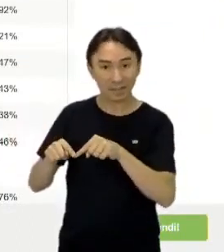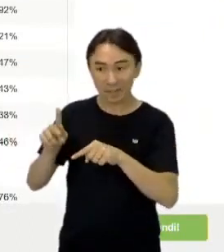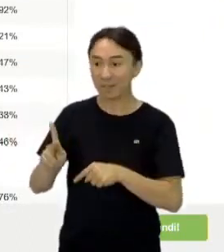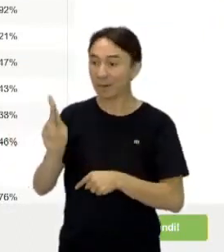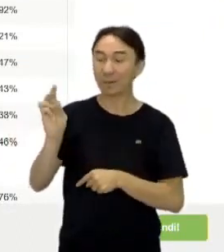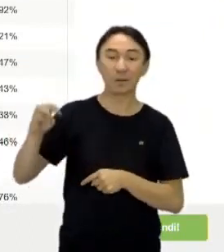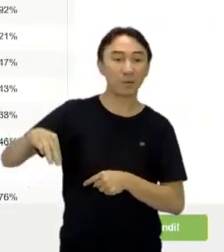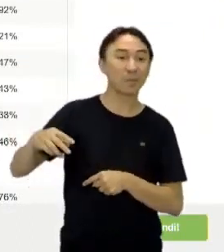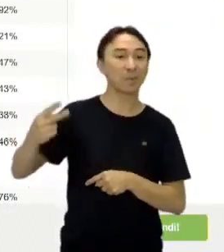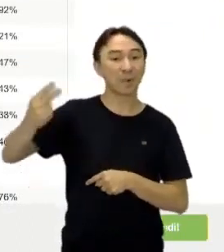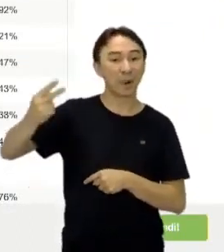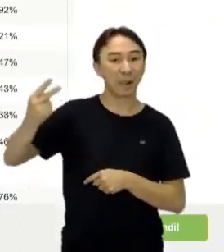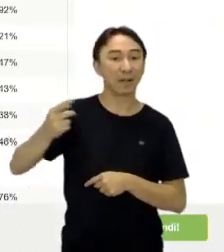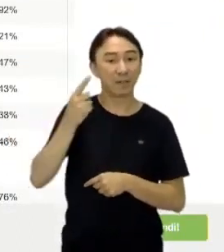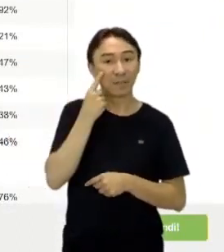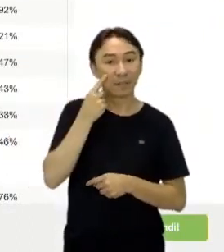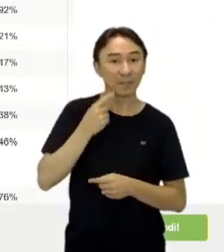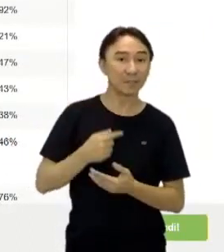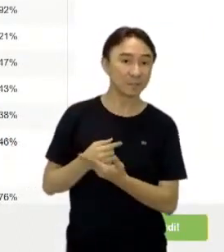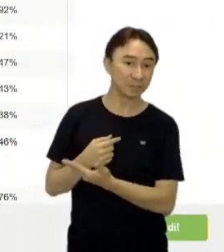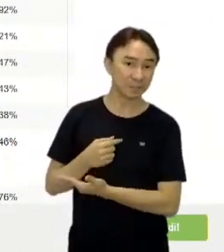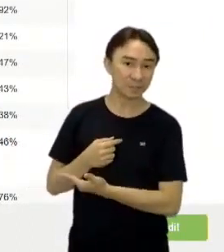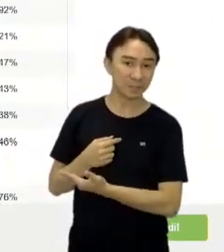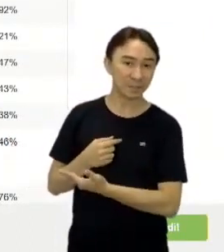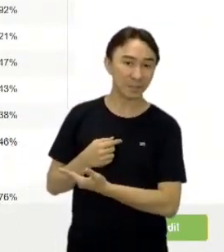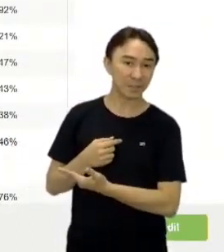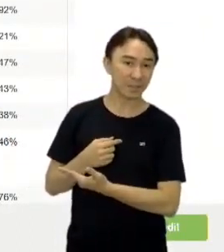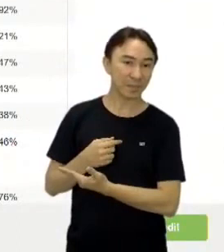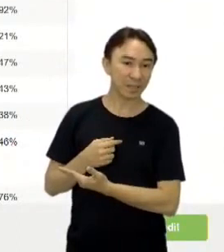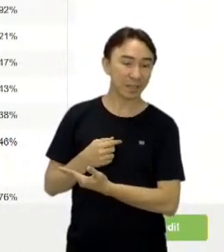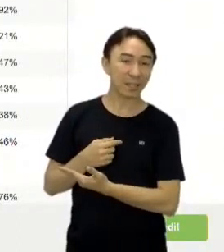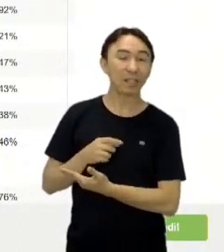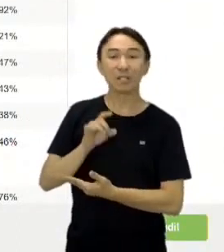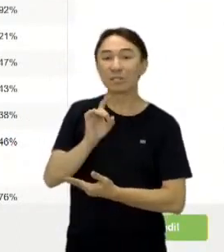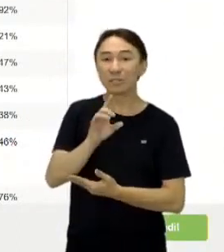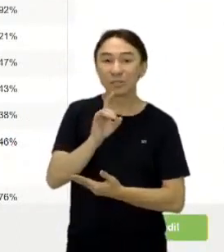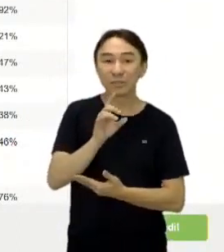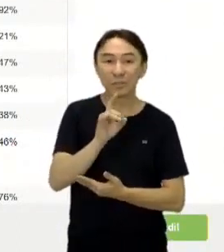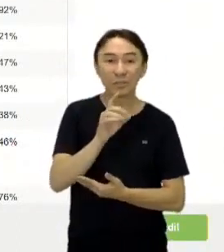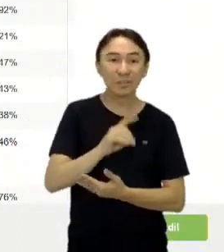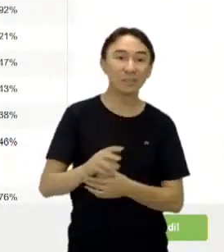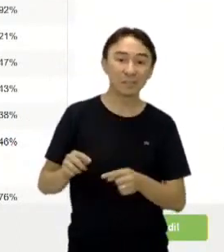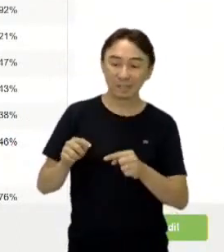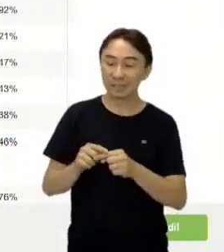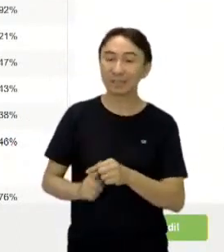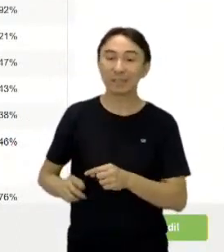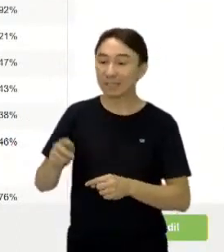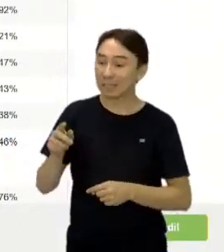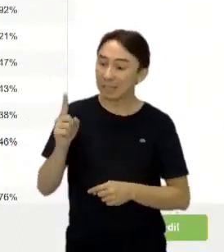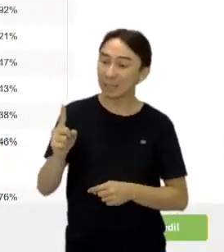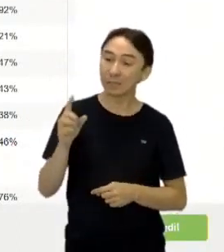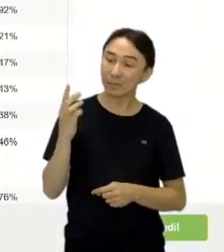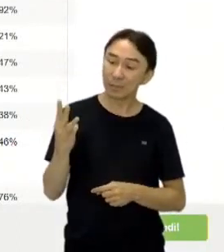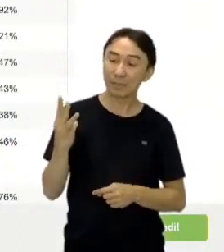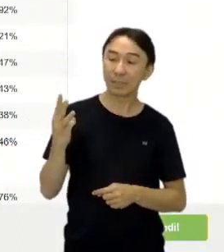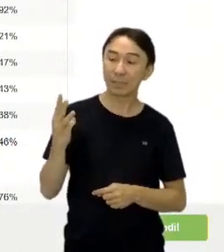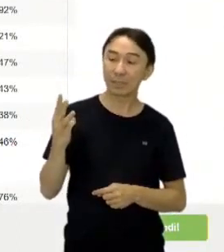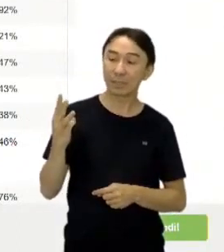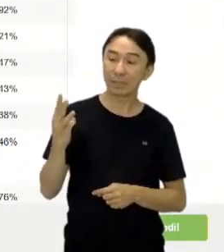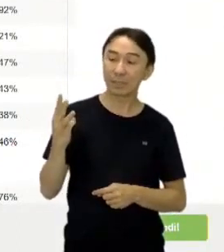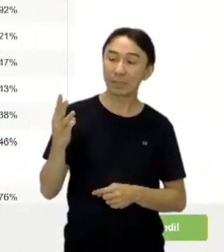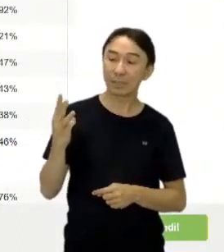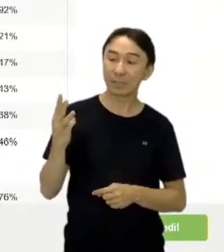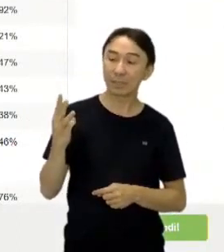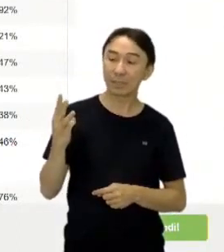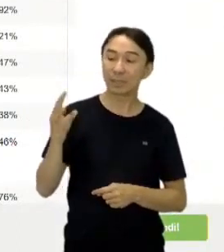densidade, está lá, a área do terreno, um pouco mais de 130 mil quilômetros quadrados. Já a China, que tem